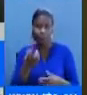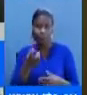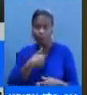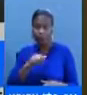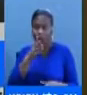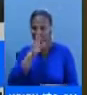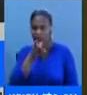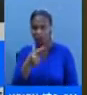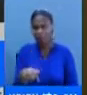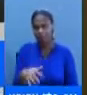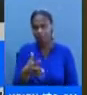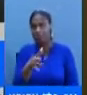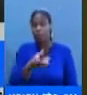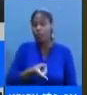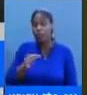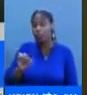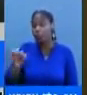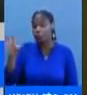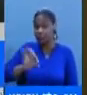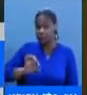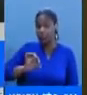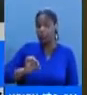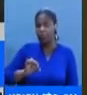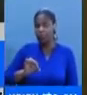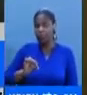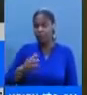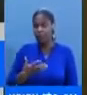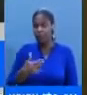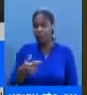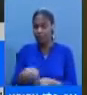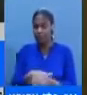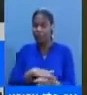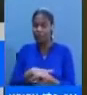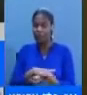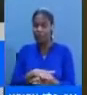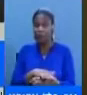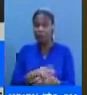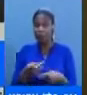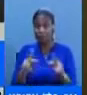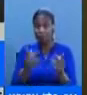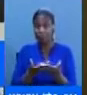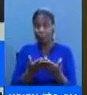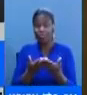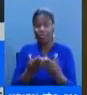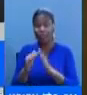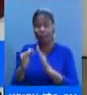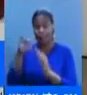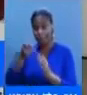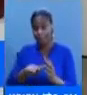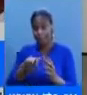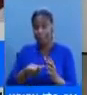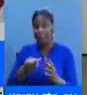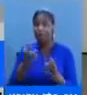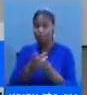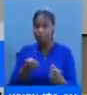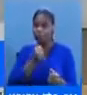Temos praticamente cerca de 98% das situações de autorização de residência